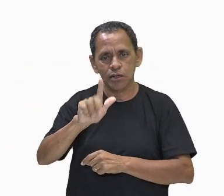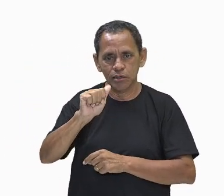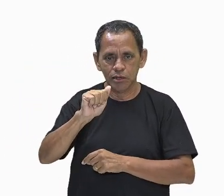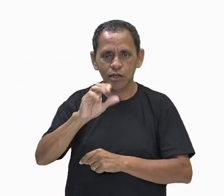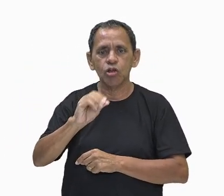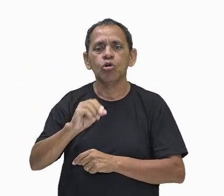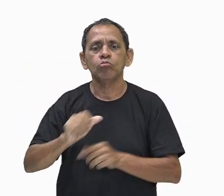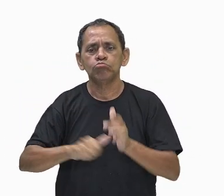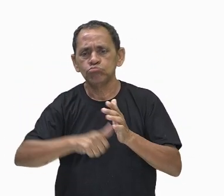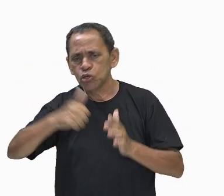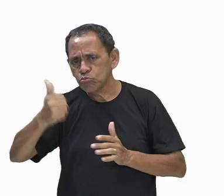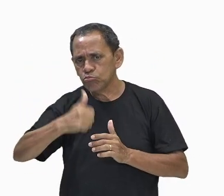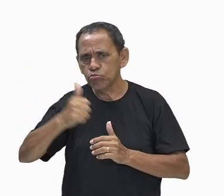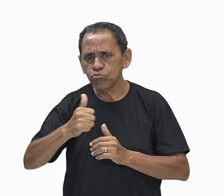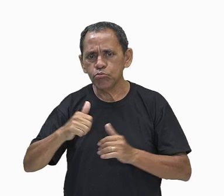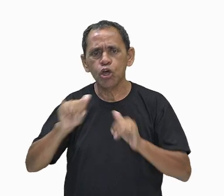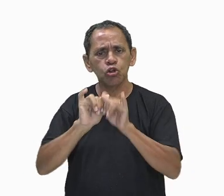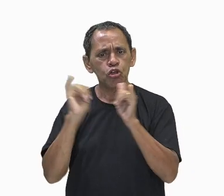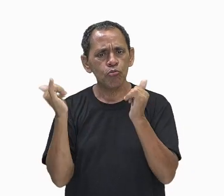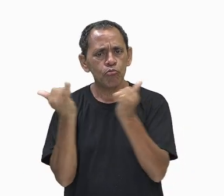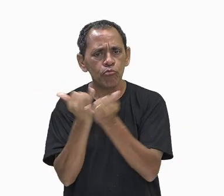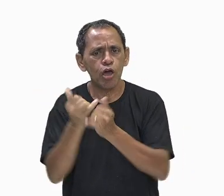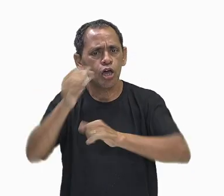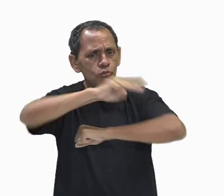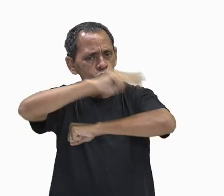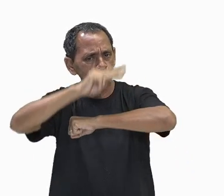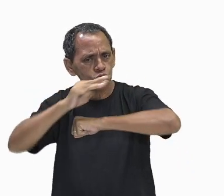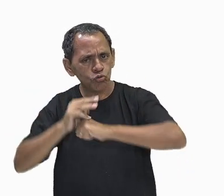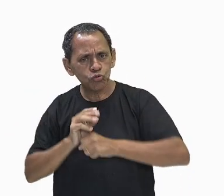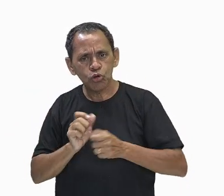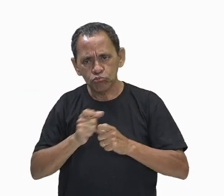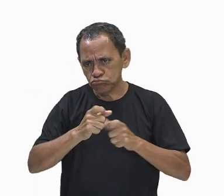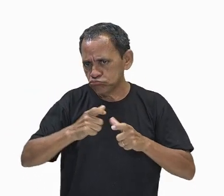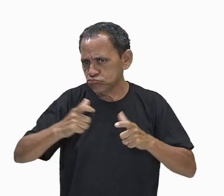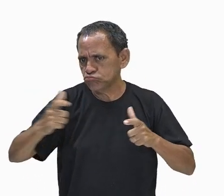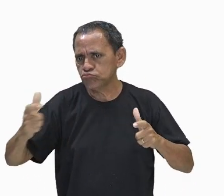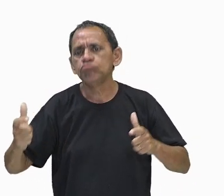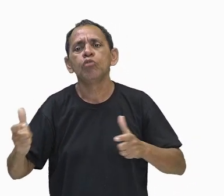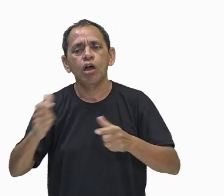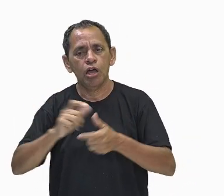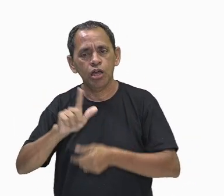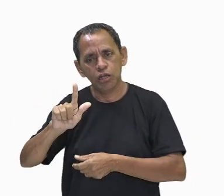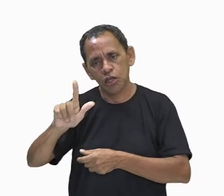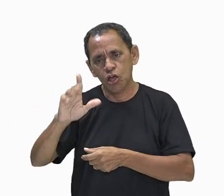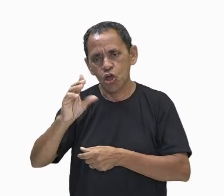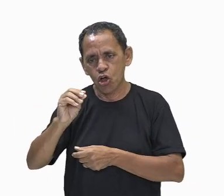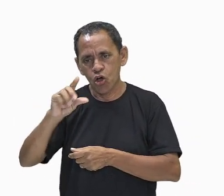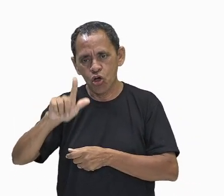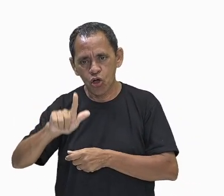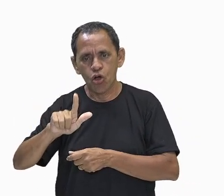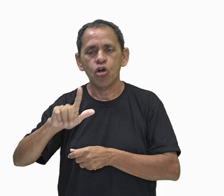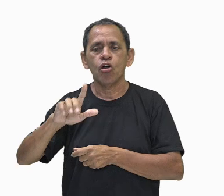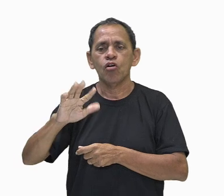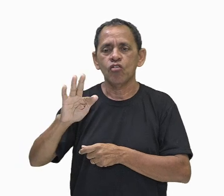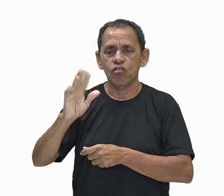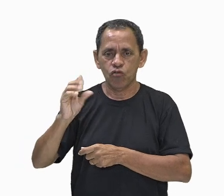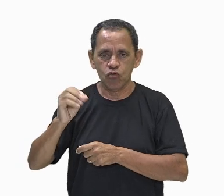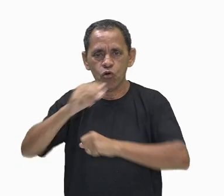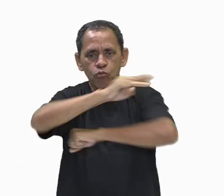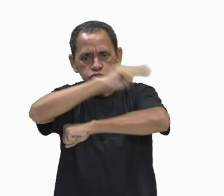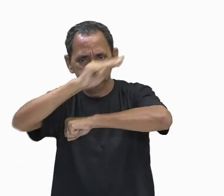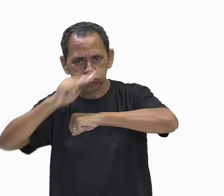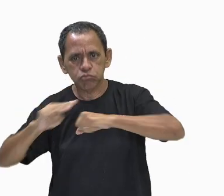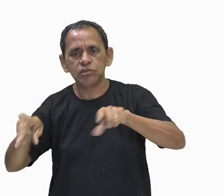primeiro Império Mesopotâmico, que se expandiu desde o Golfo Pérsico até o norte da Mesopotâmia. O primeiro império conhecido